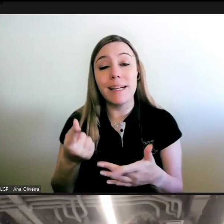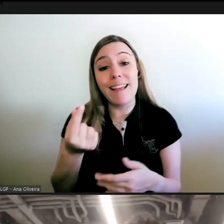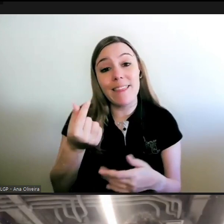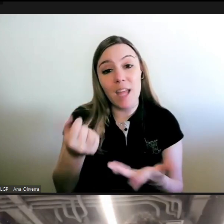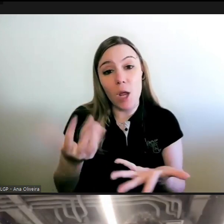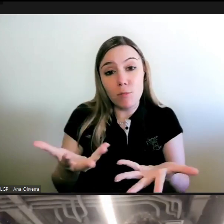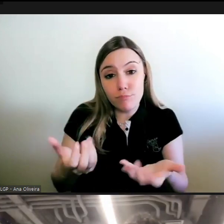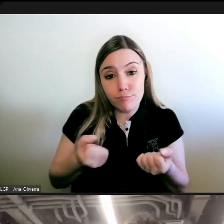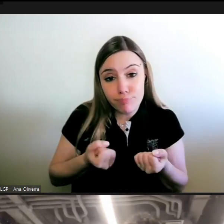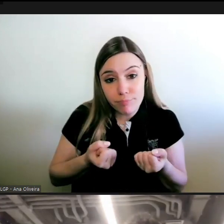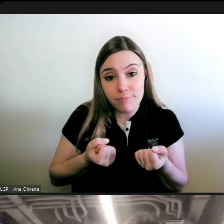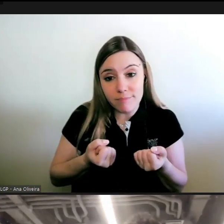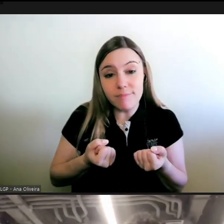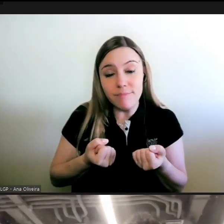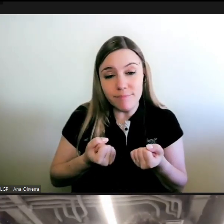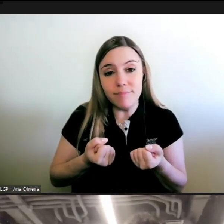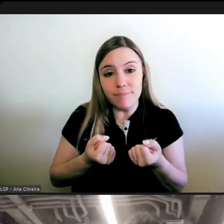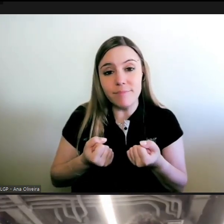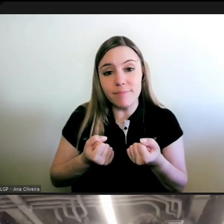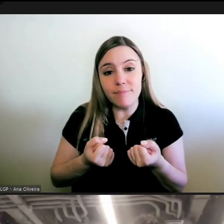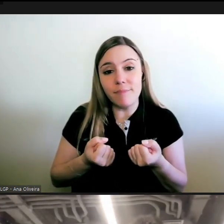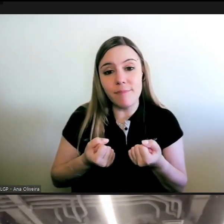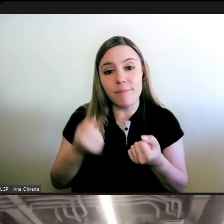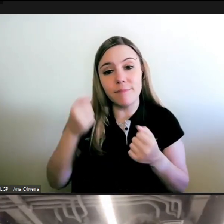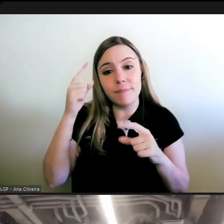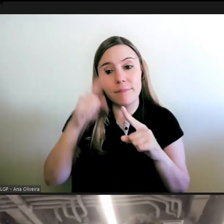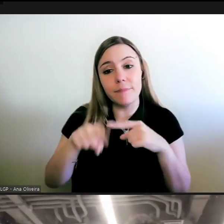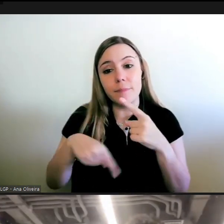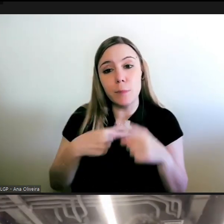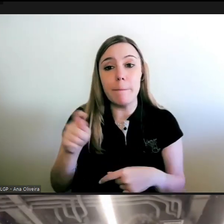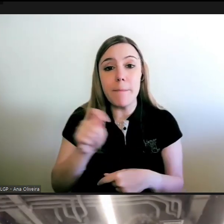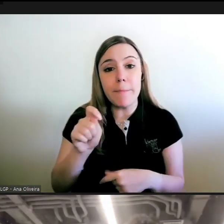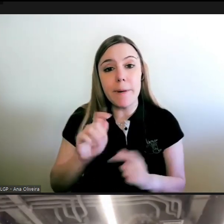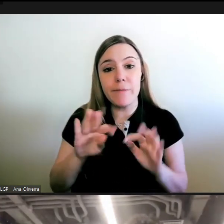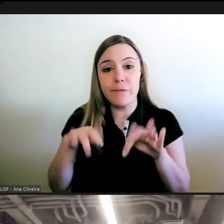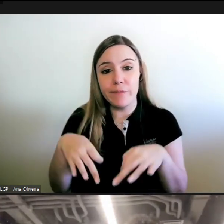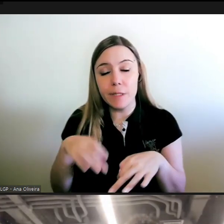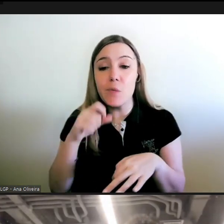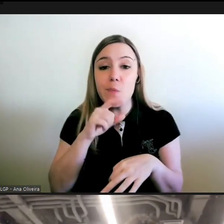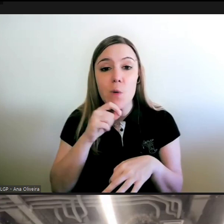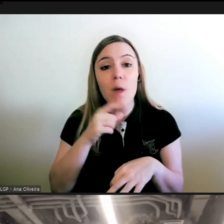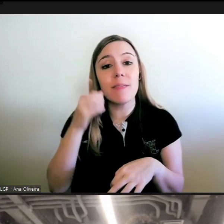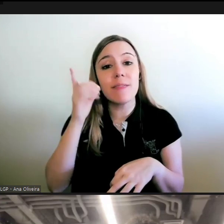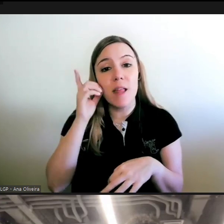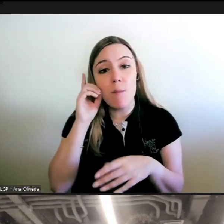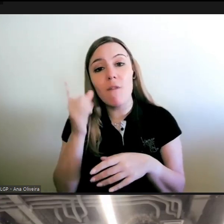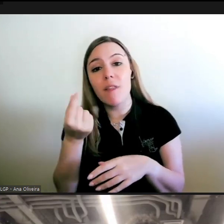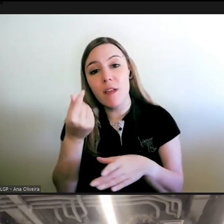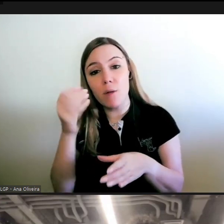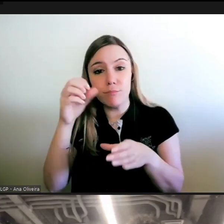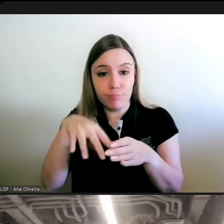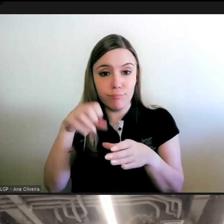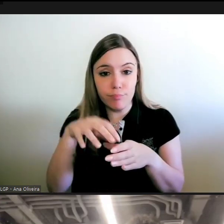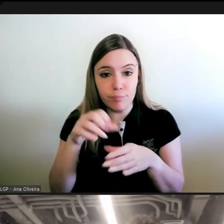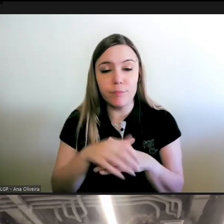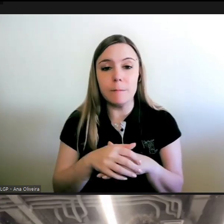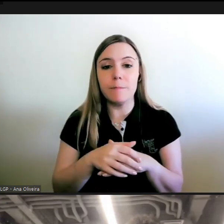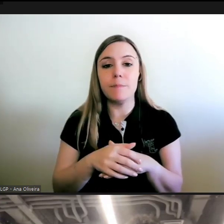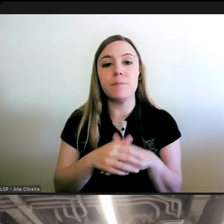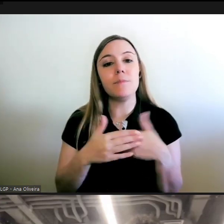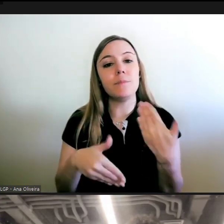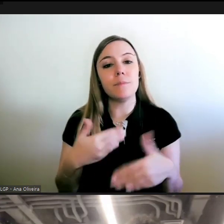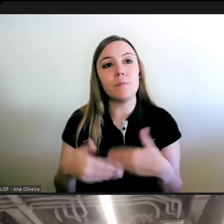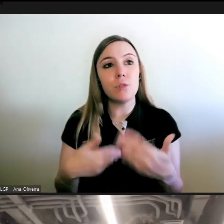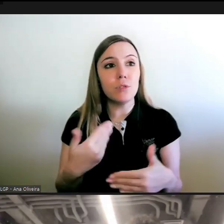dinheiro do diário que ganhavam para no final do mês poderem carregar o telemóvel. Portanto, há aqui um processo